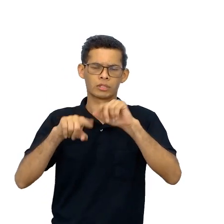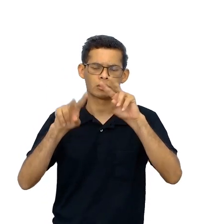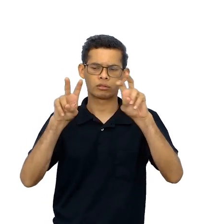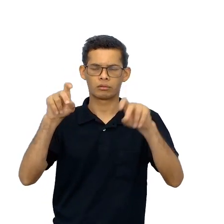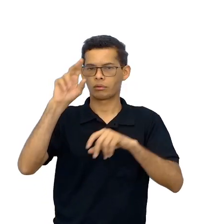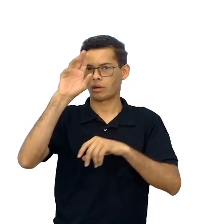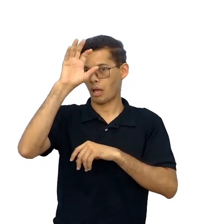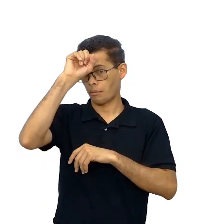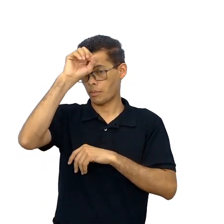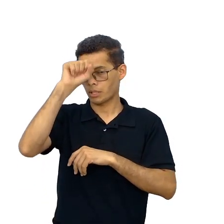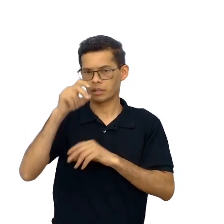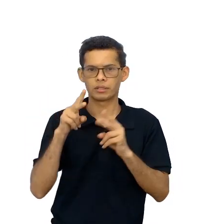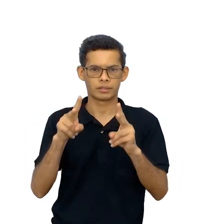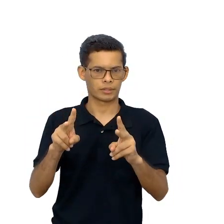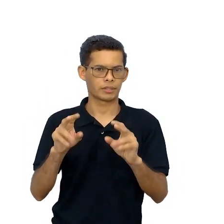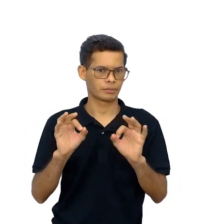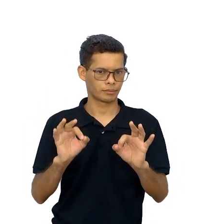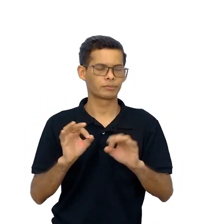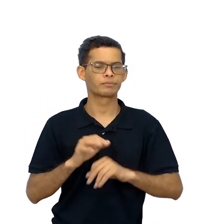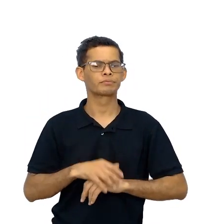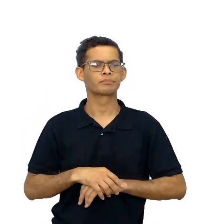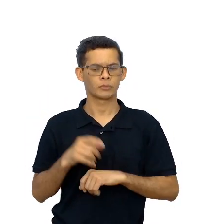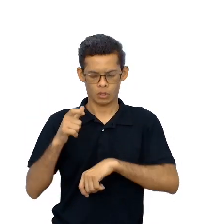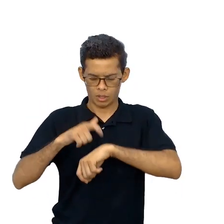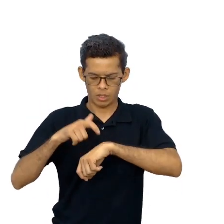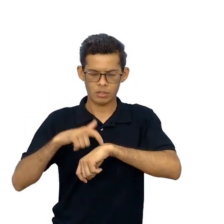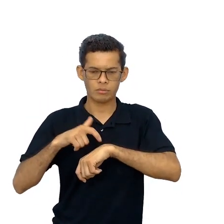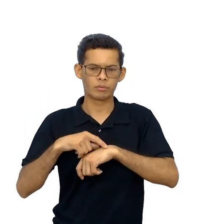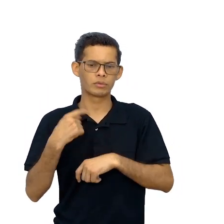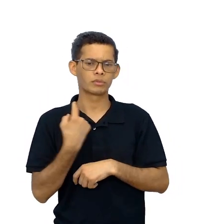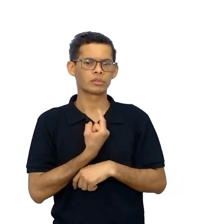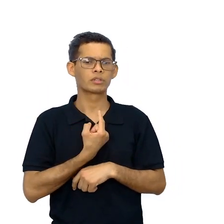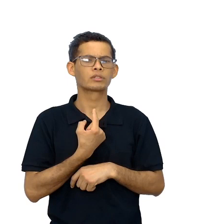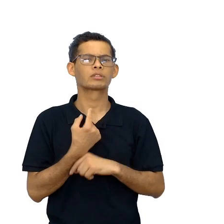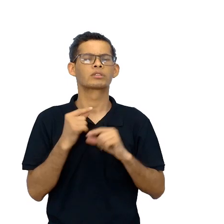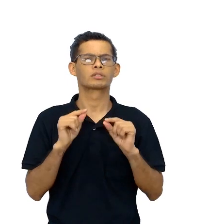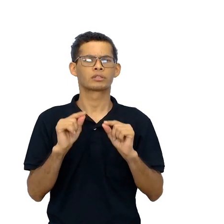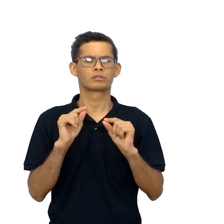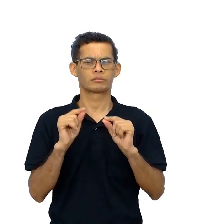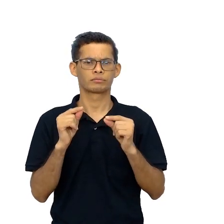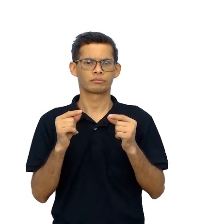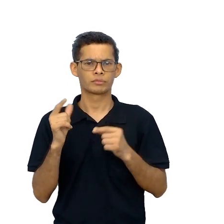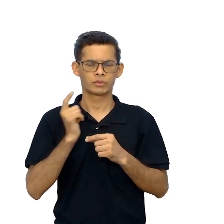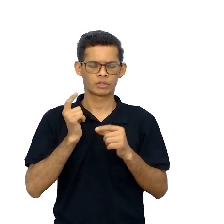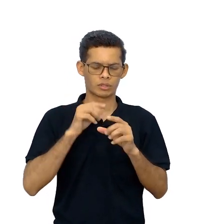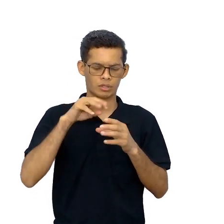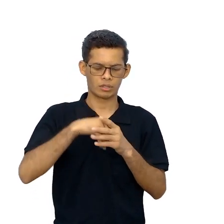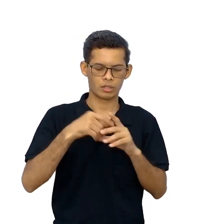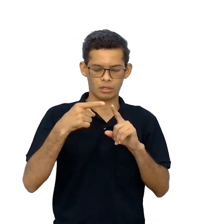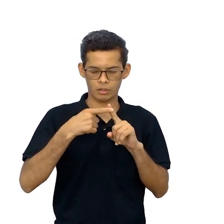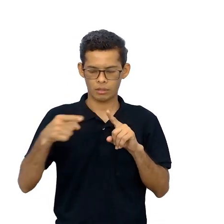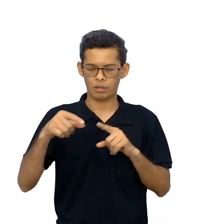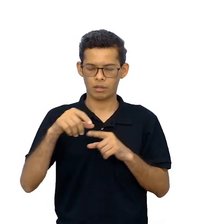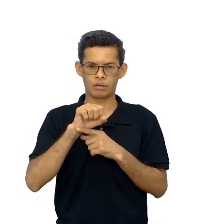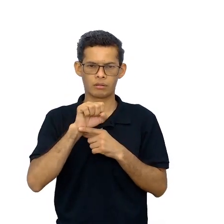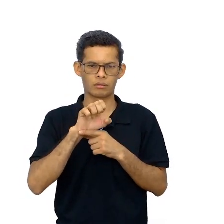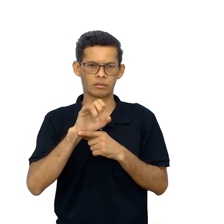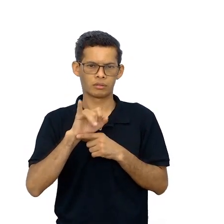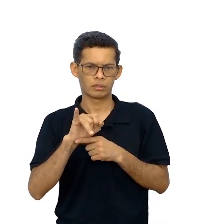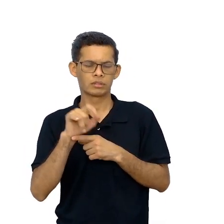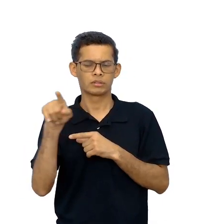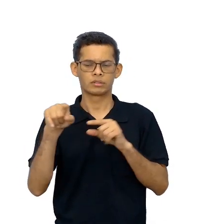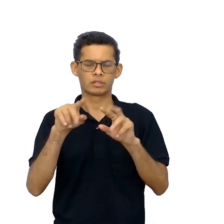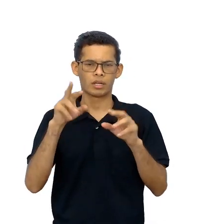Sempre. Então, nesse momento que nós estamos, que é da SEI, esse momento de recuperação e